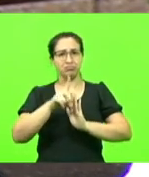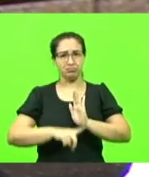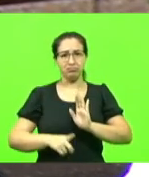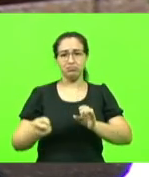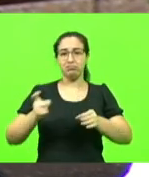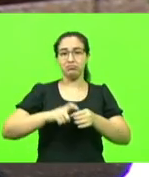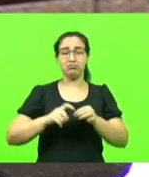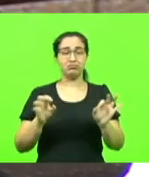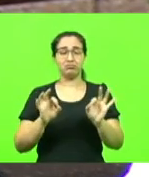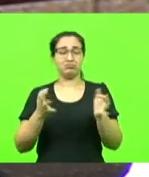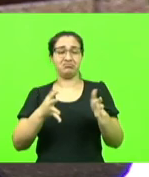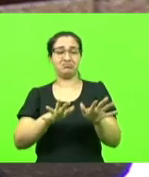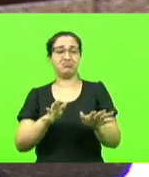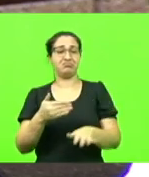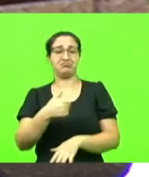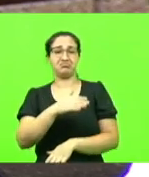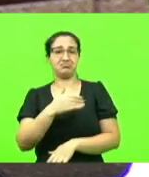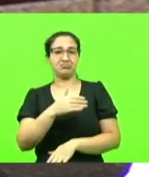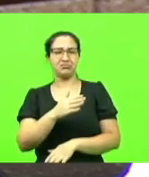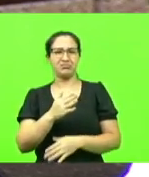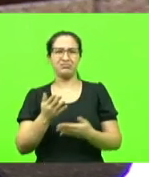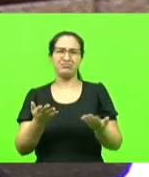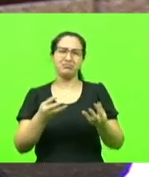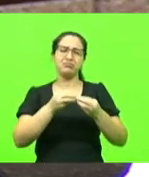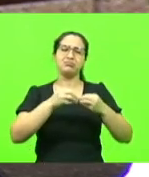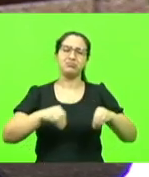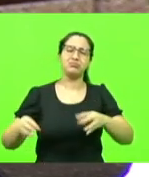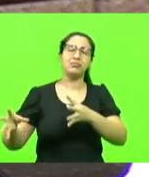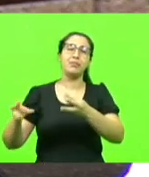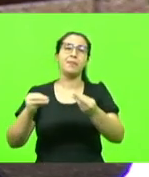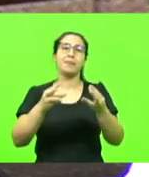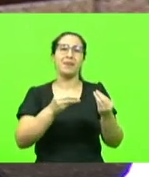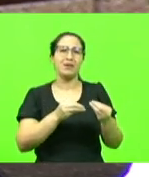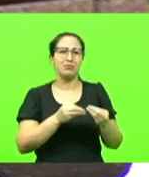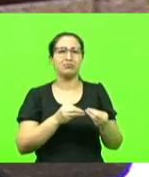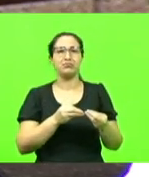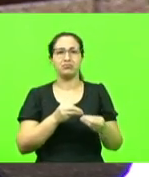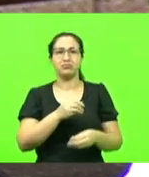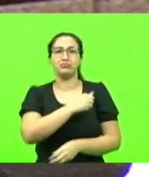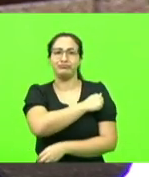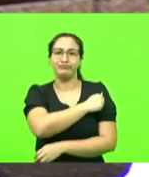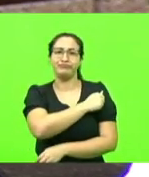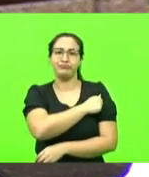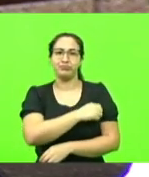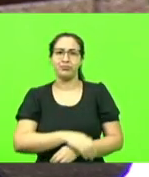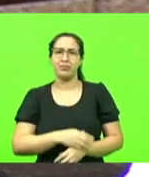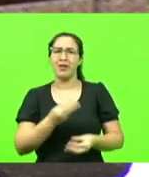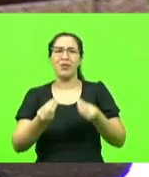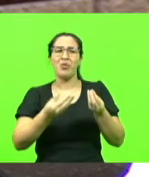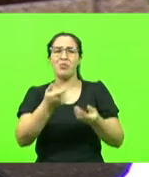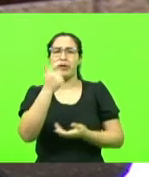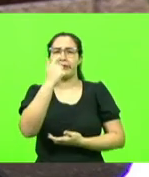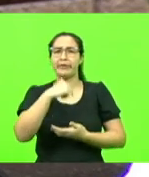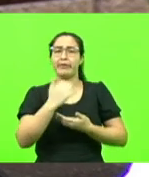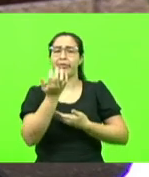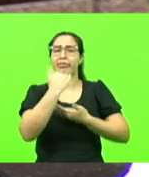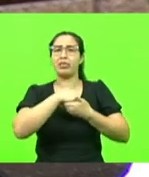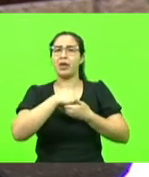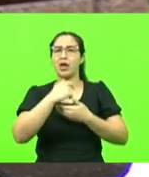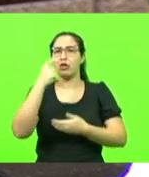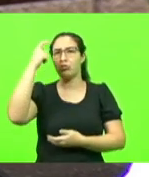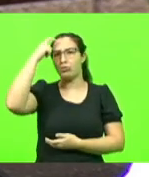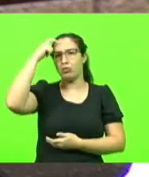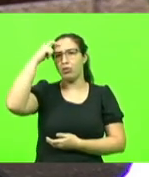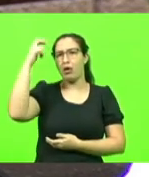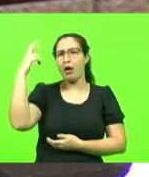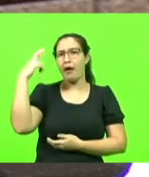retornado ainda presencialmente, prejudicando dezenas, centenas, milhares de alunos. Como ele se justifica? Como ele racionaliza